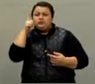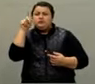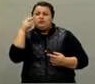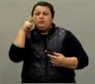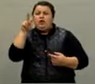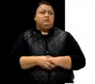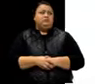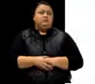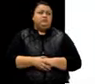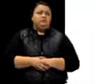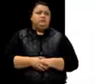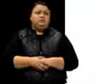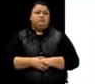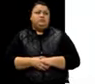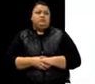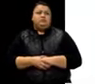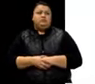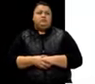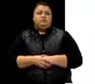mais visual.